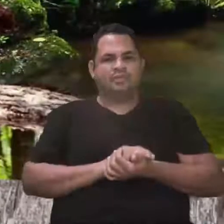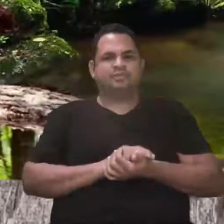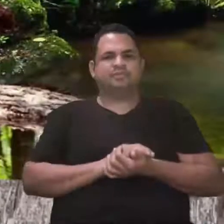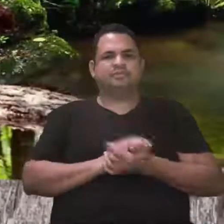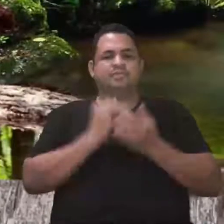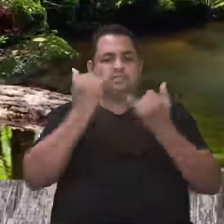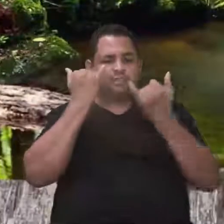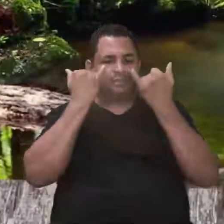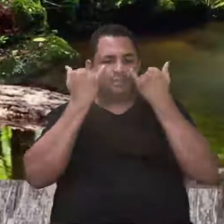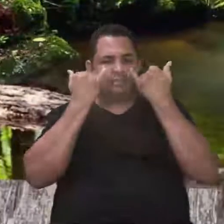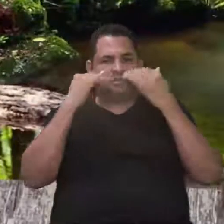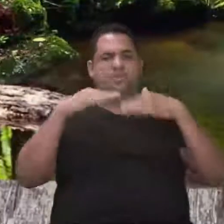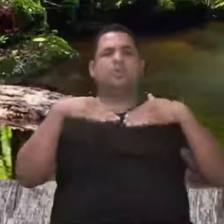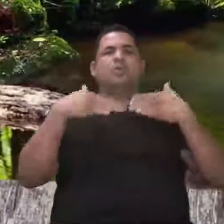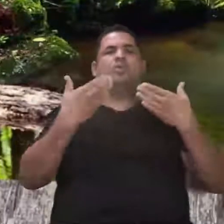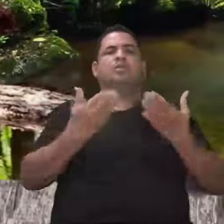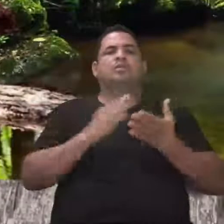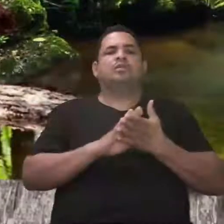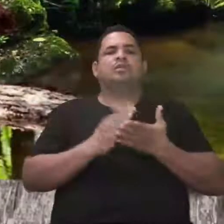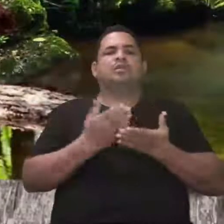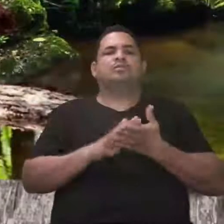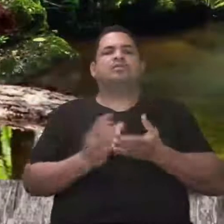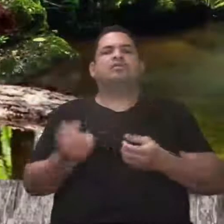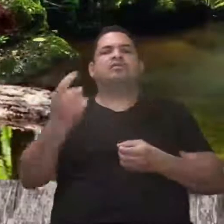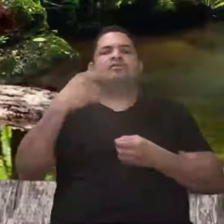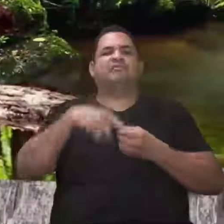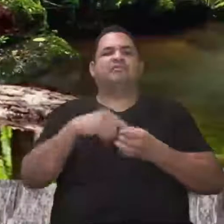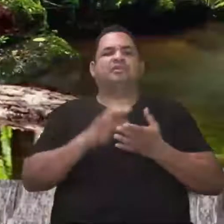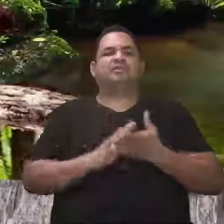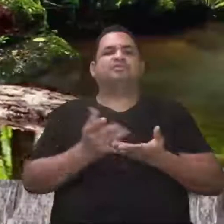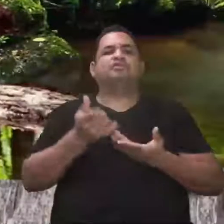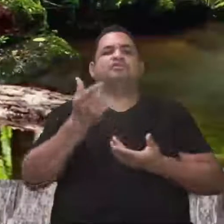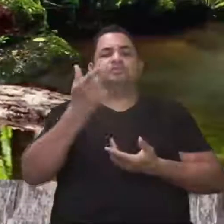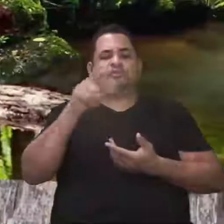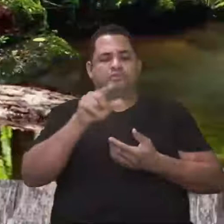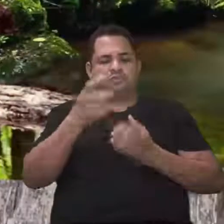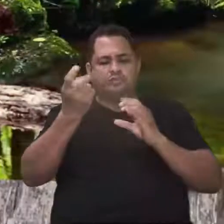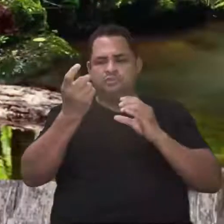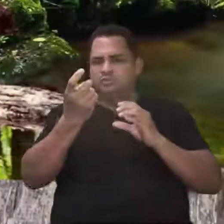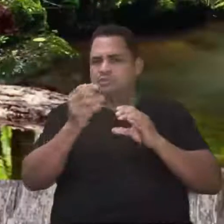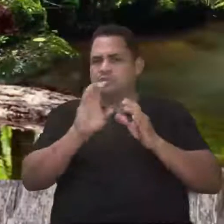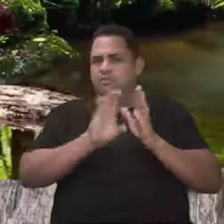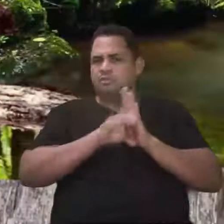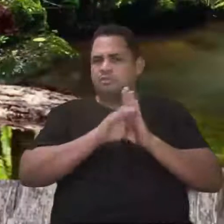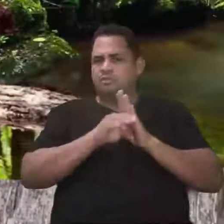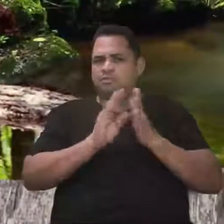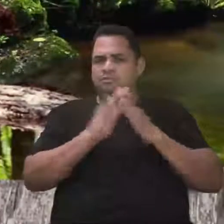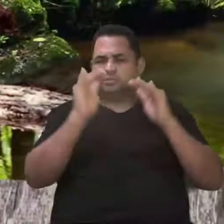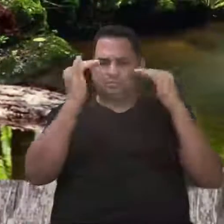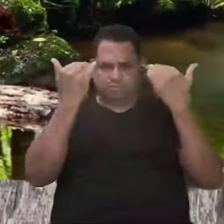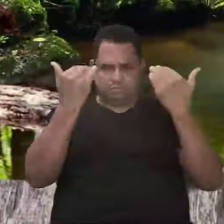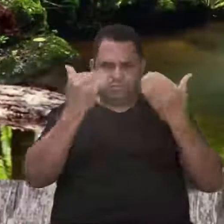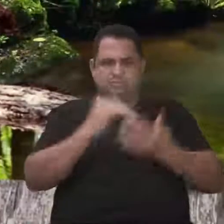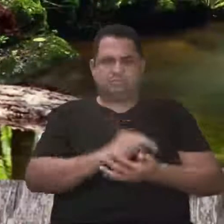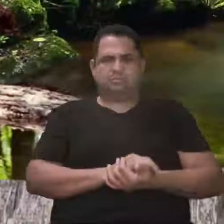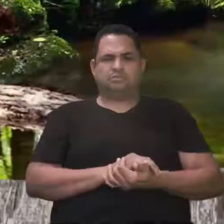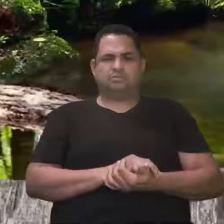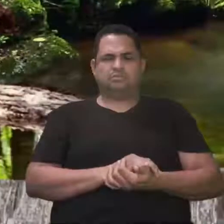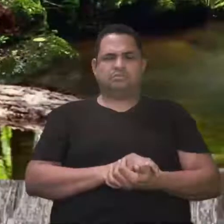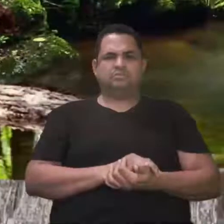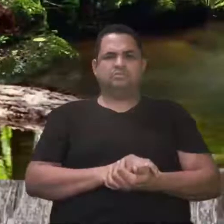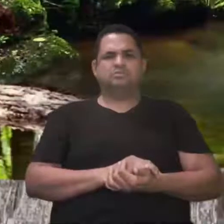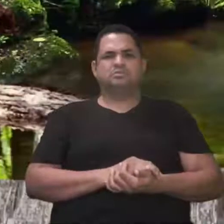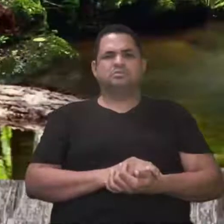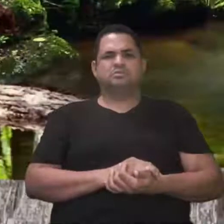Avançando nas informações. Então, quando eu falar, eu não vou ter que voltar de novo nesse conceito. Tá bom? Então, preste atenção. E